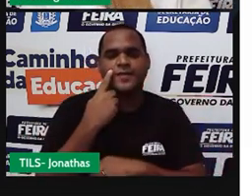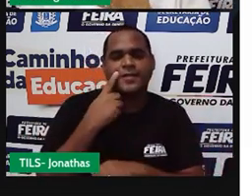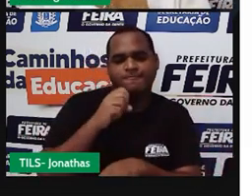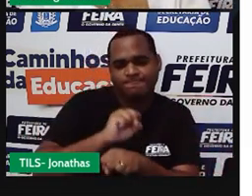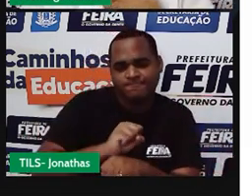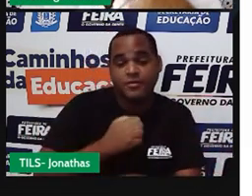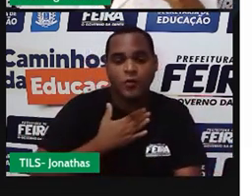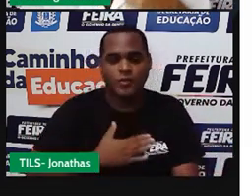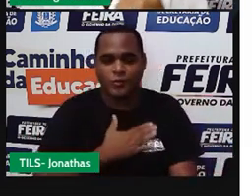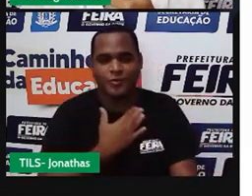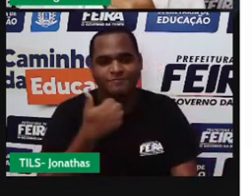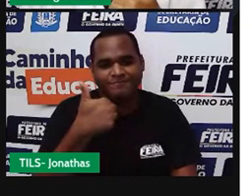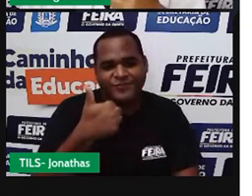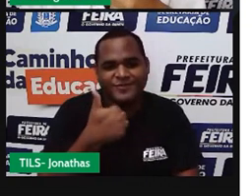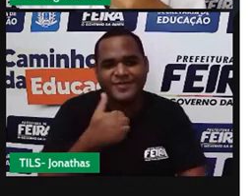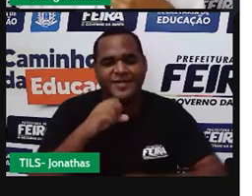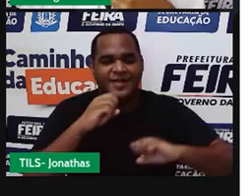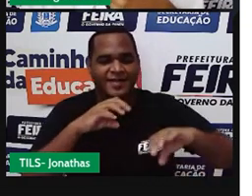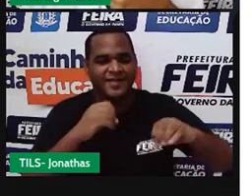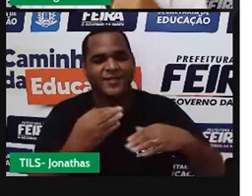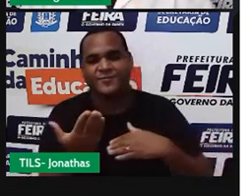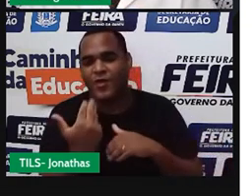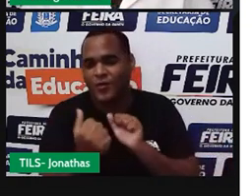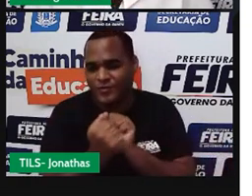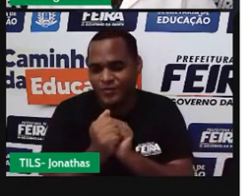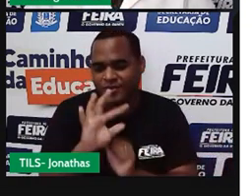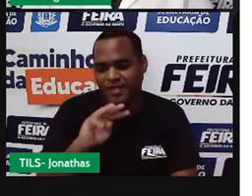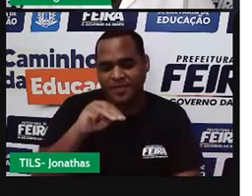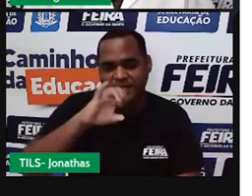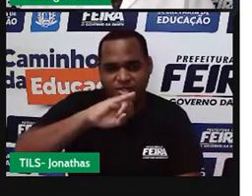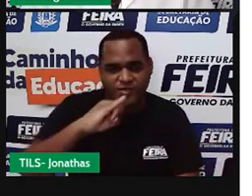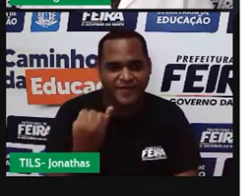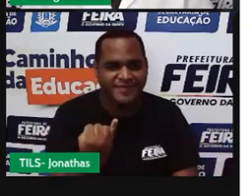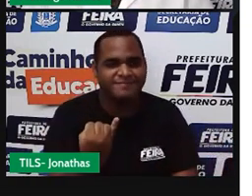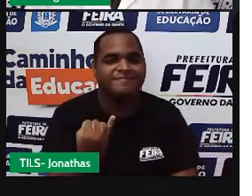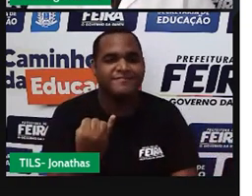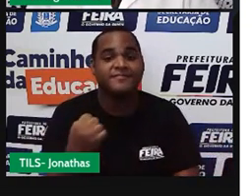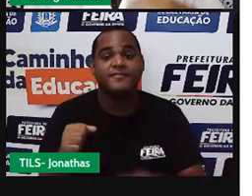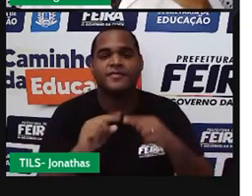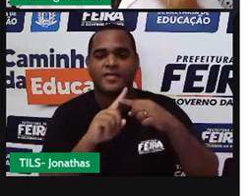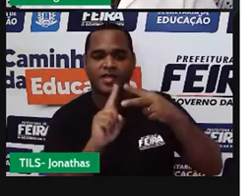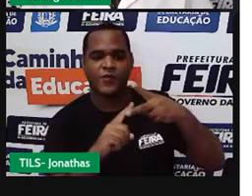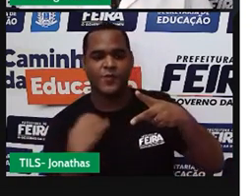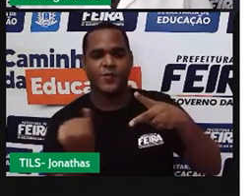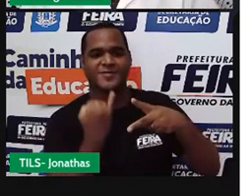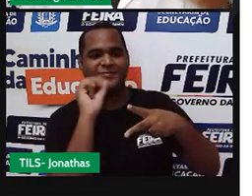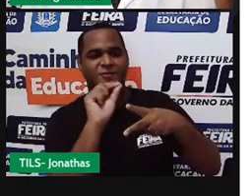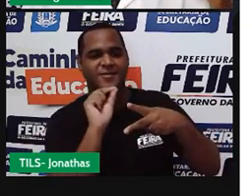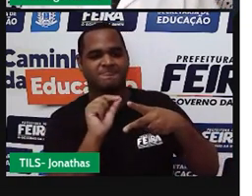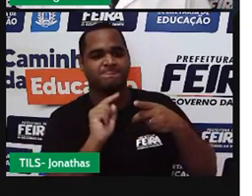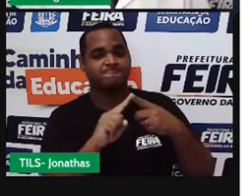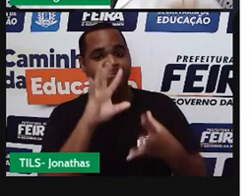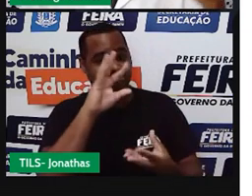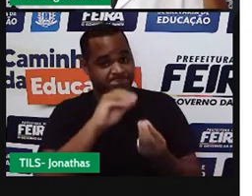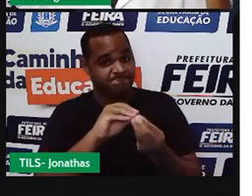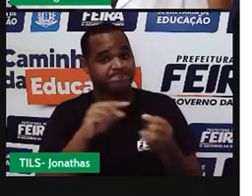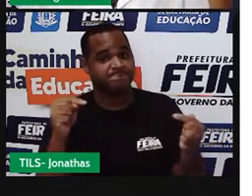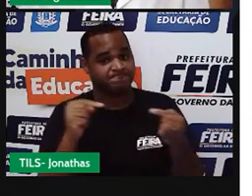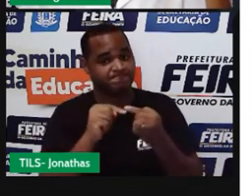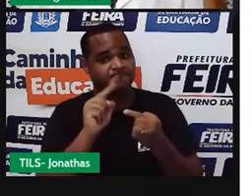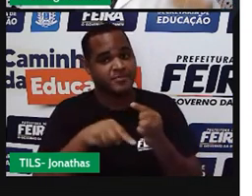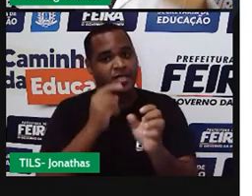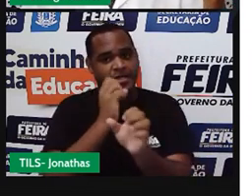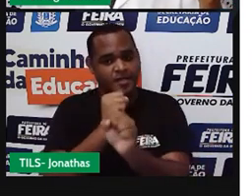curtido assim como eu curtir é nós tá Quê que foi importante ver que